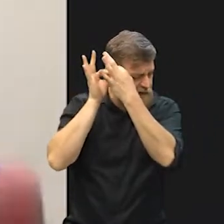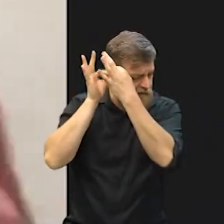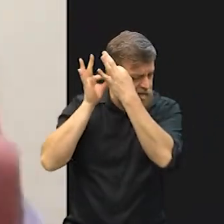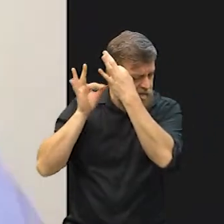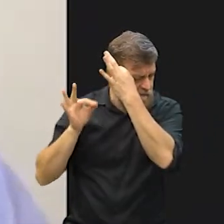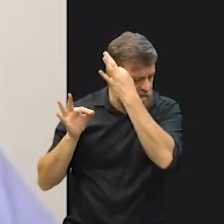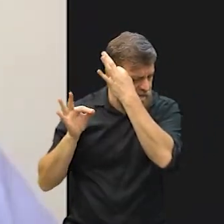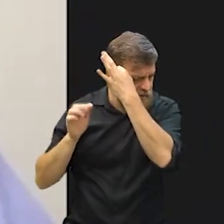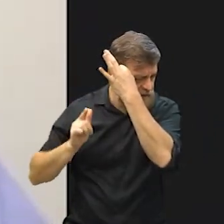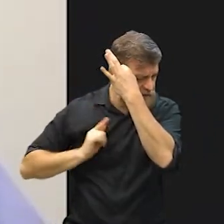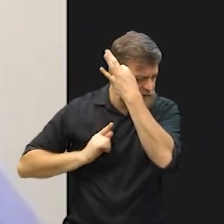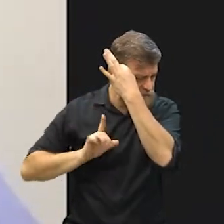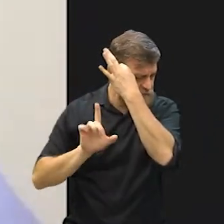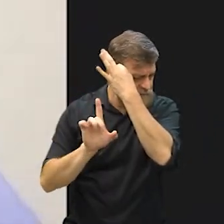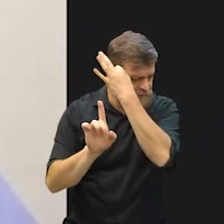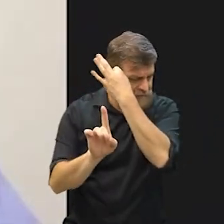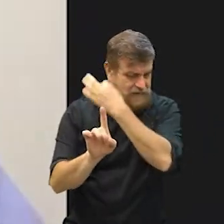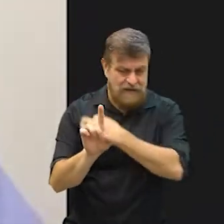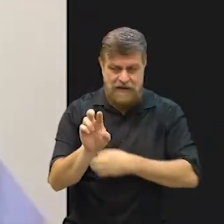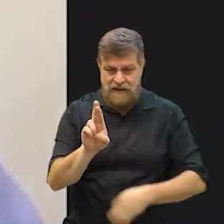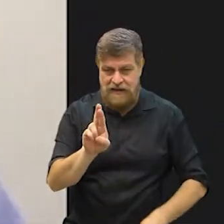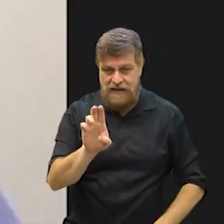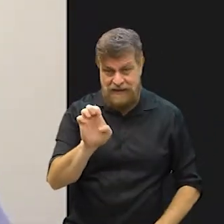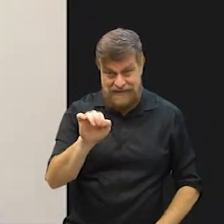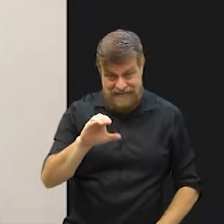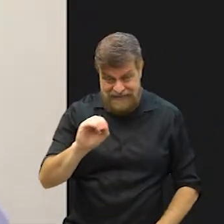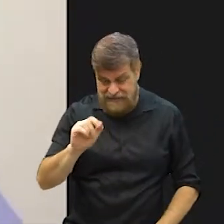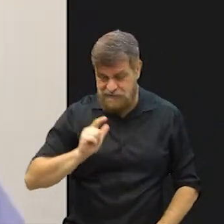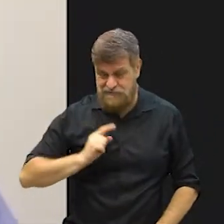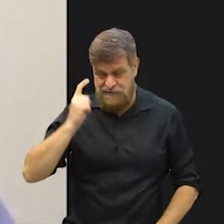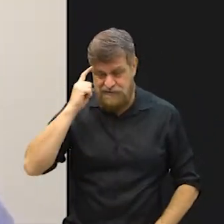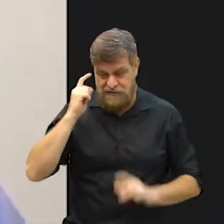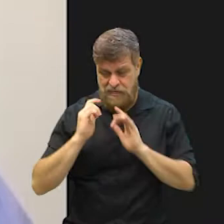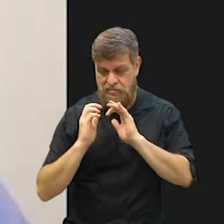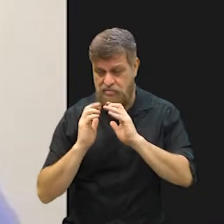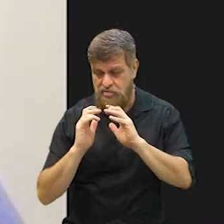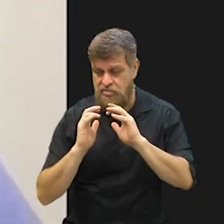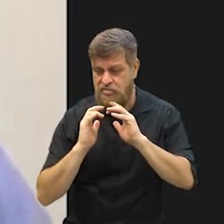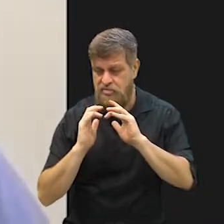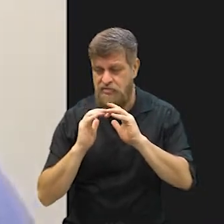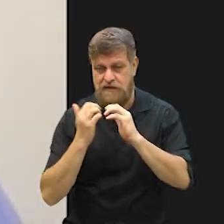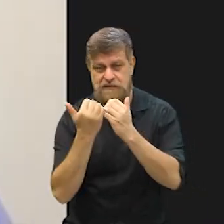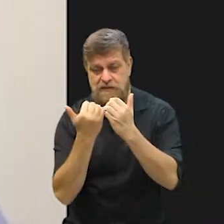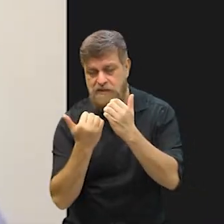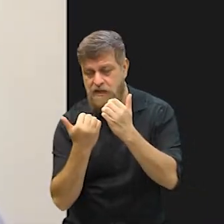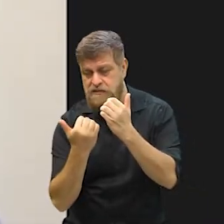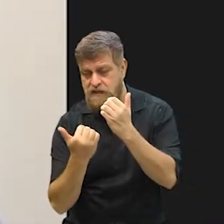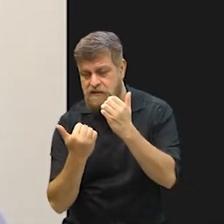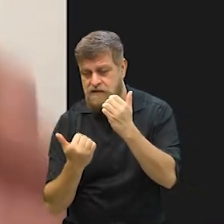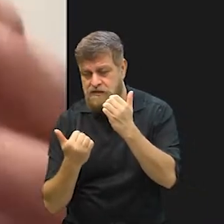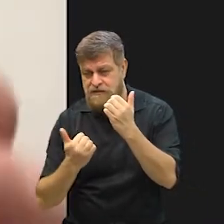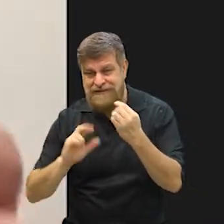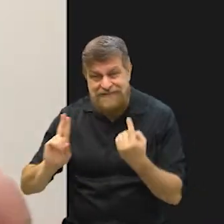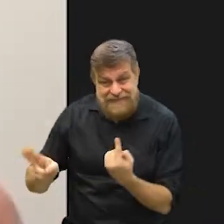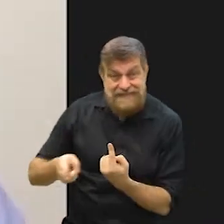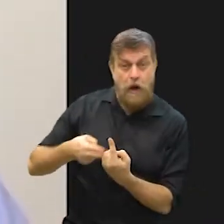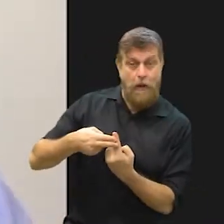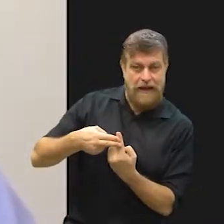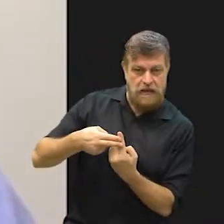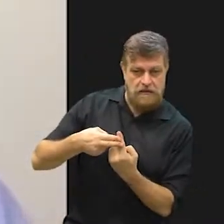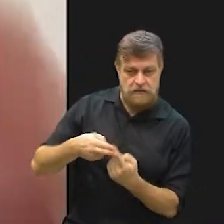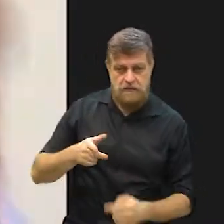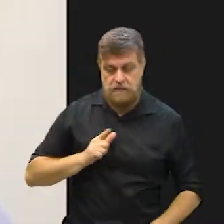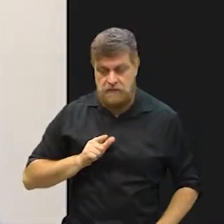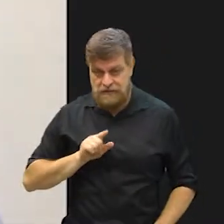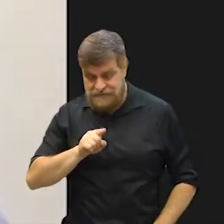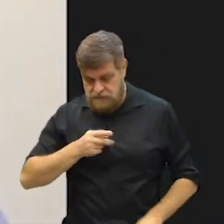ter um desenvolvimento neurológico pior, com mais sequelas, né? Mas quando a